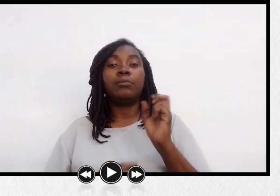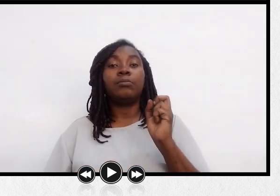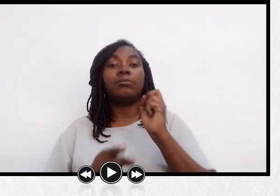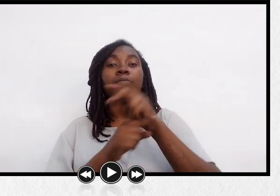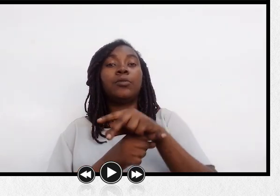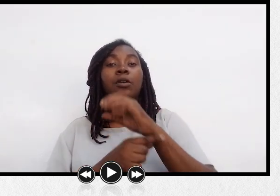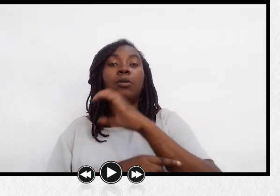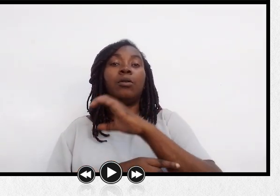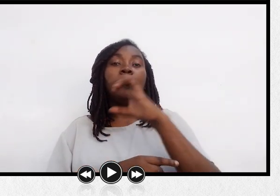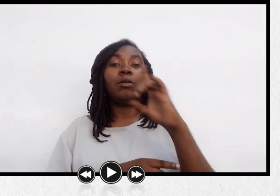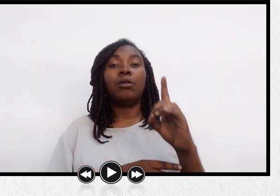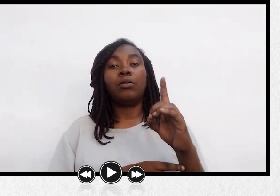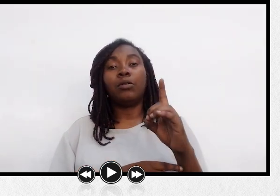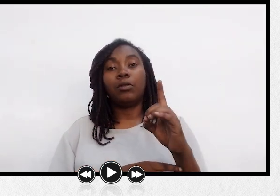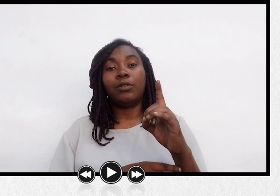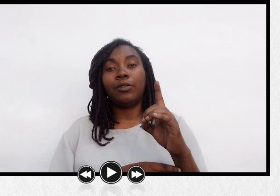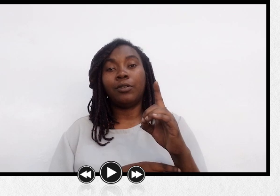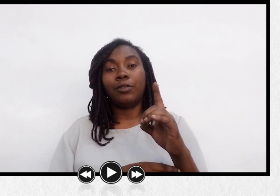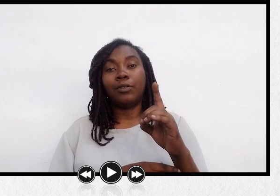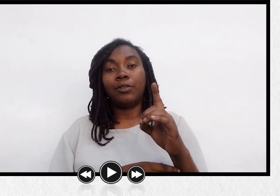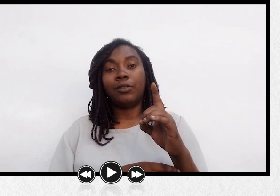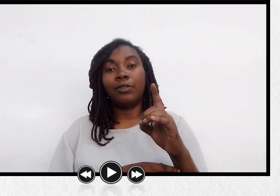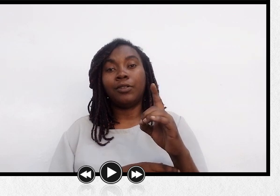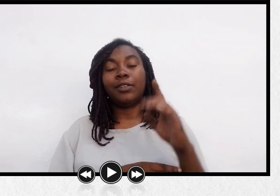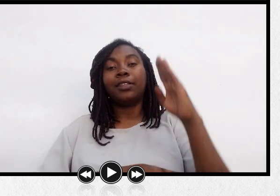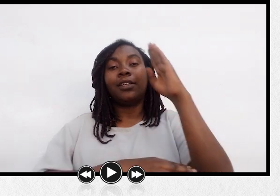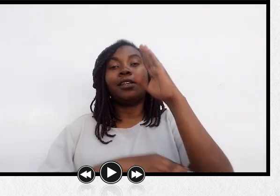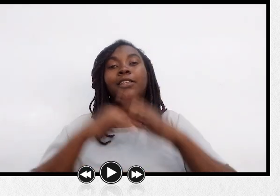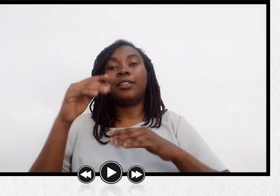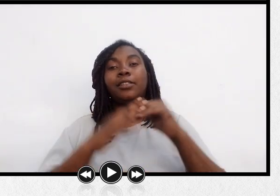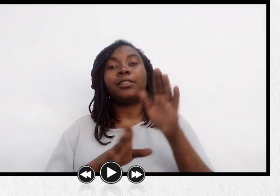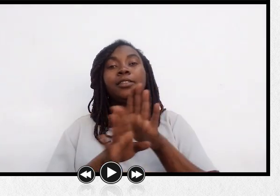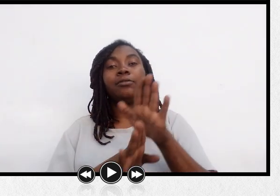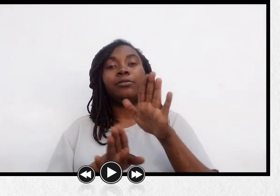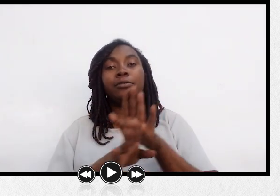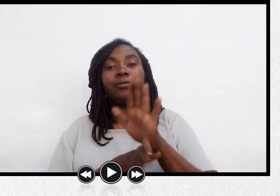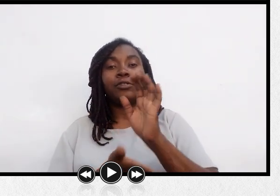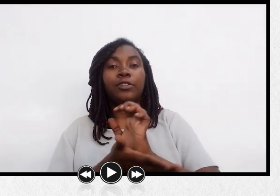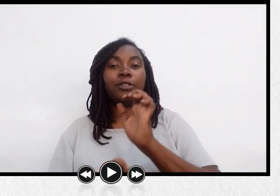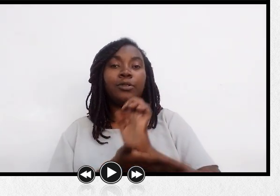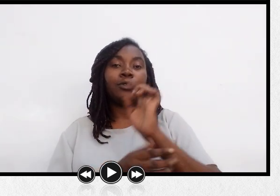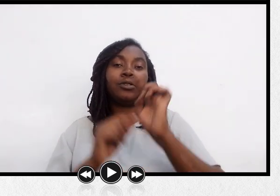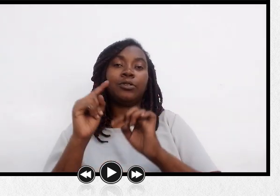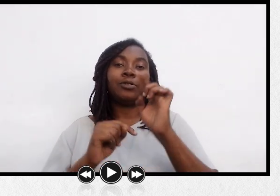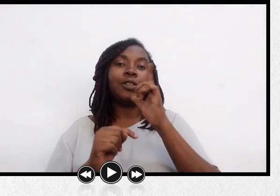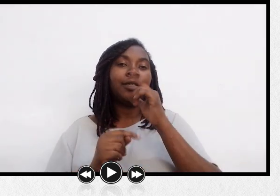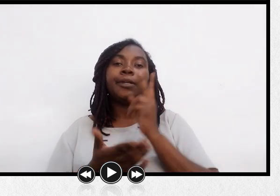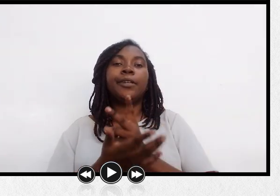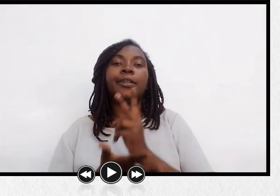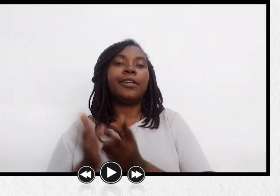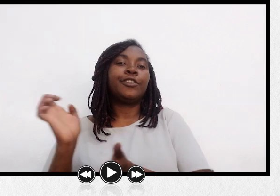de coordenação numa Câmara Técnica do Conselho Estadual de Recursos Hídricos. Sempre foi do